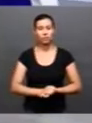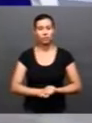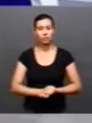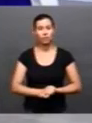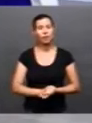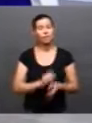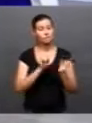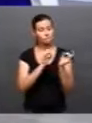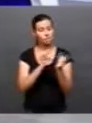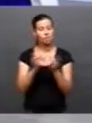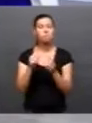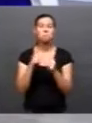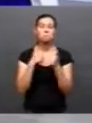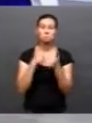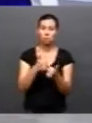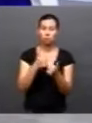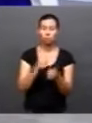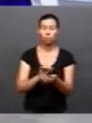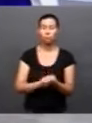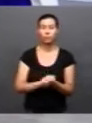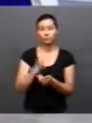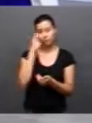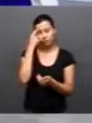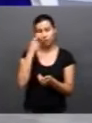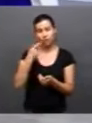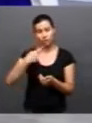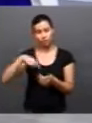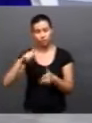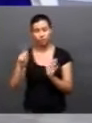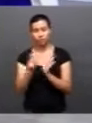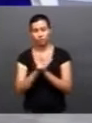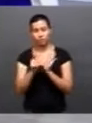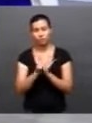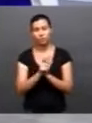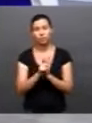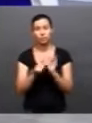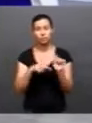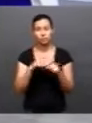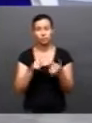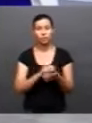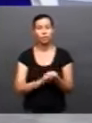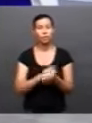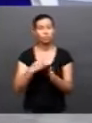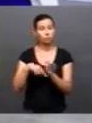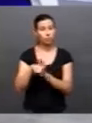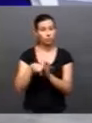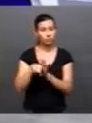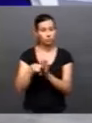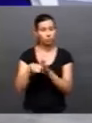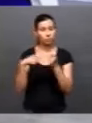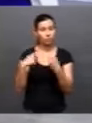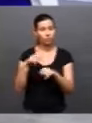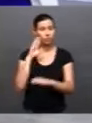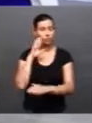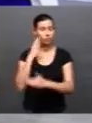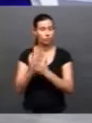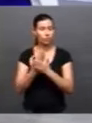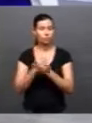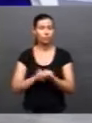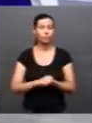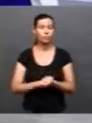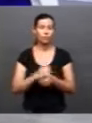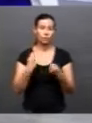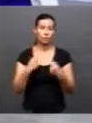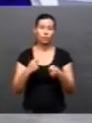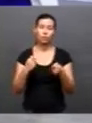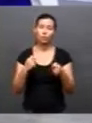aquela ideia, né? E isso é um trabalho nosso. Uhum. E o pesquisador tem que confiar nisso, né? A gente tem que trocar figurinhas o